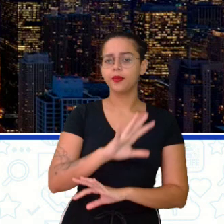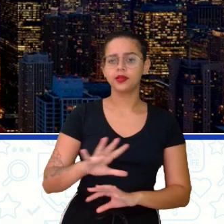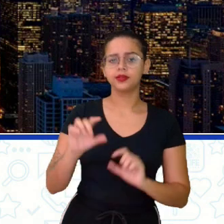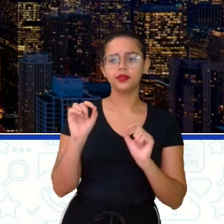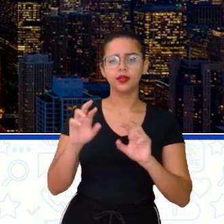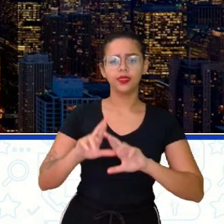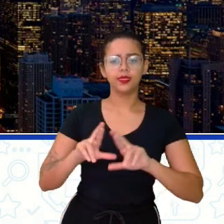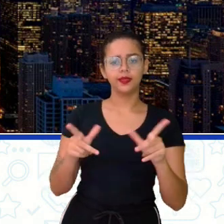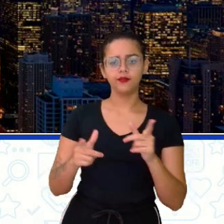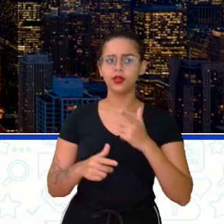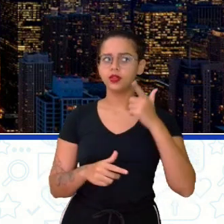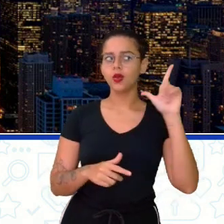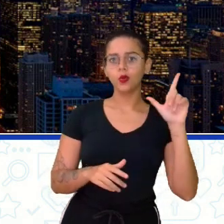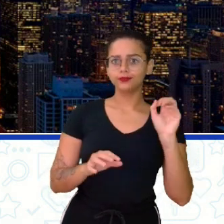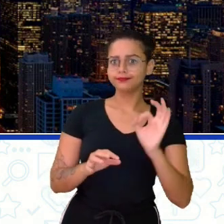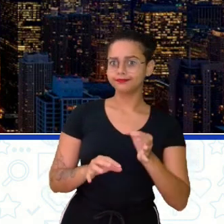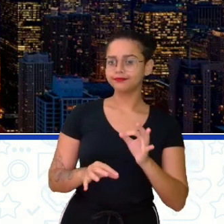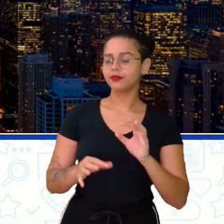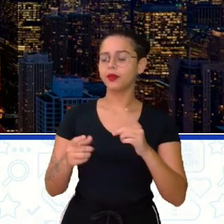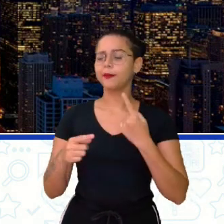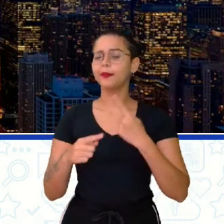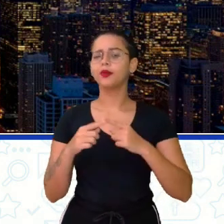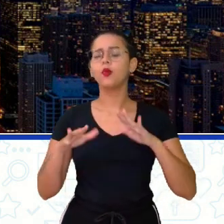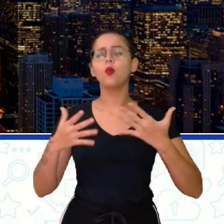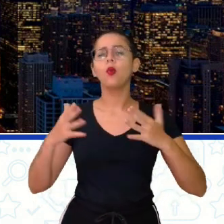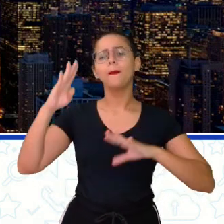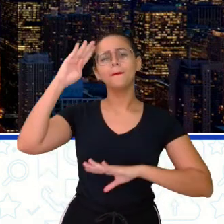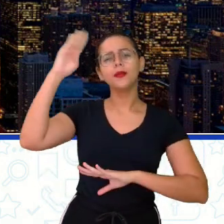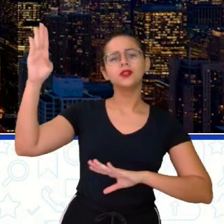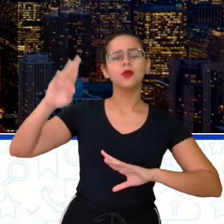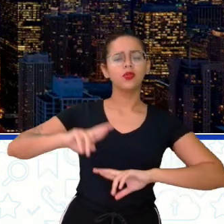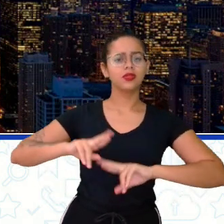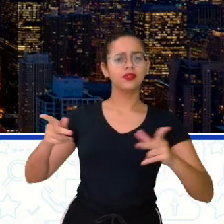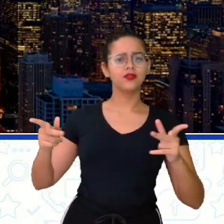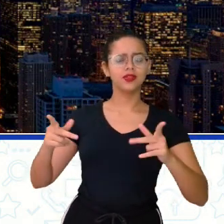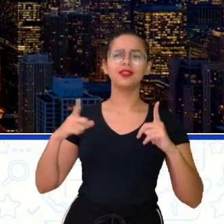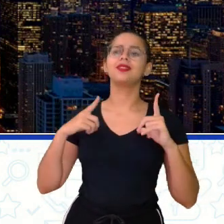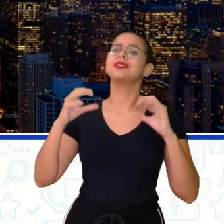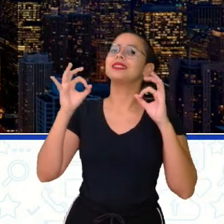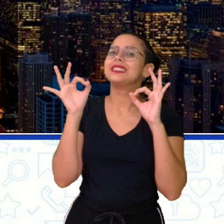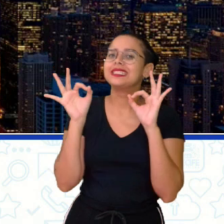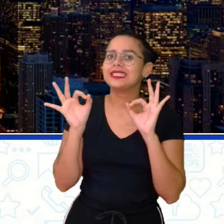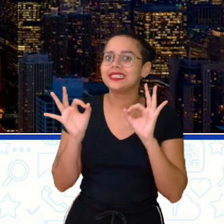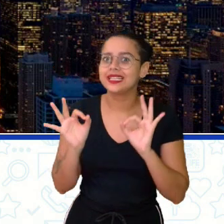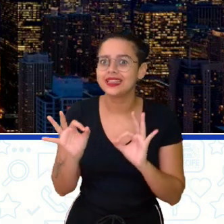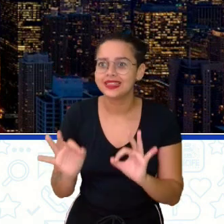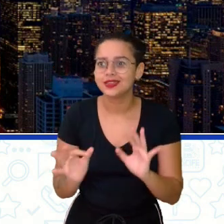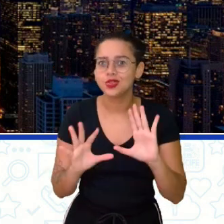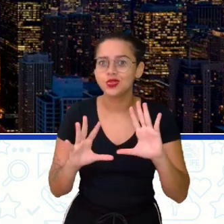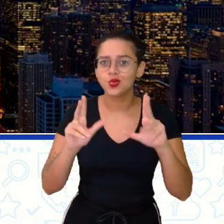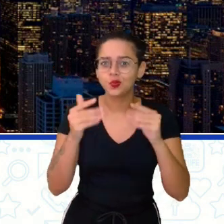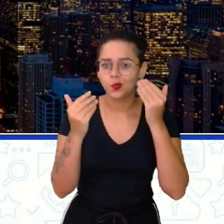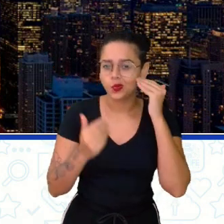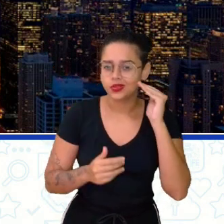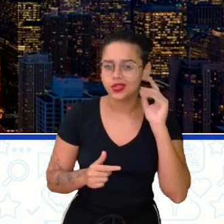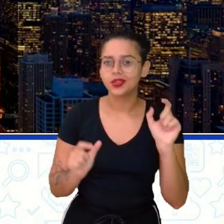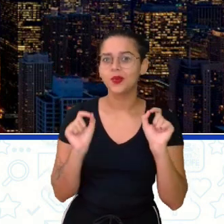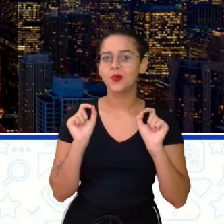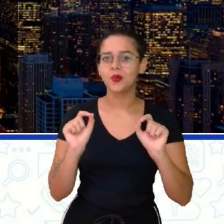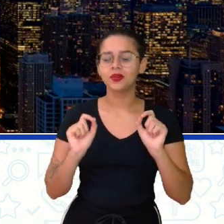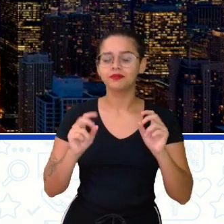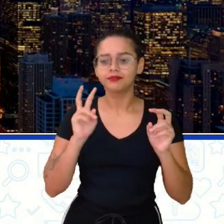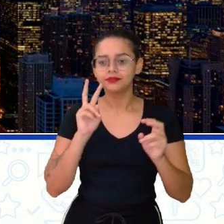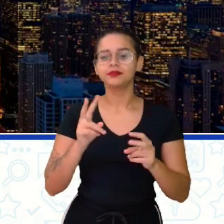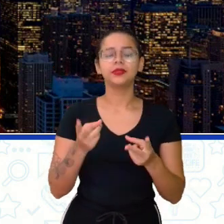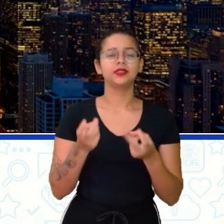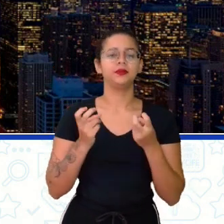imagem diferente daquela, né? Por quê? Qual é a principal diferença? Tenho certeza que todo mundo entendeu logo, né, de cara, bateu o